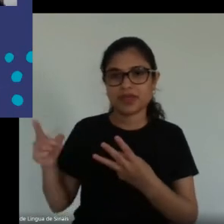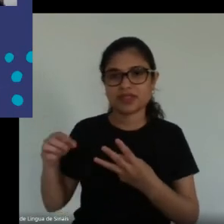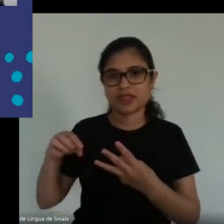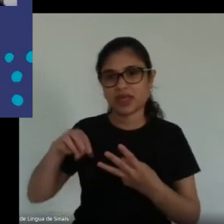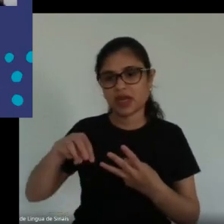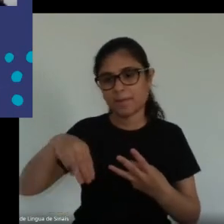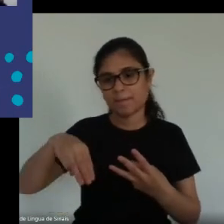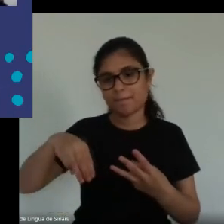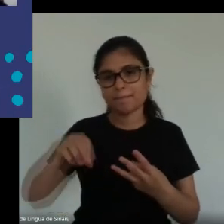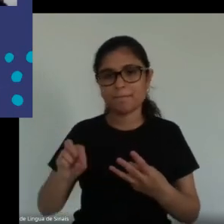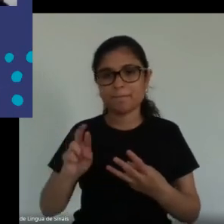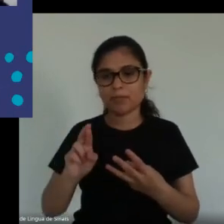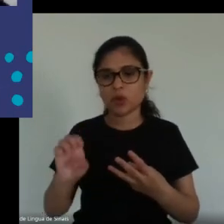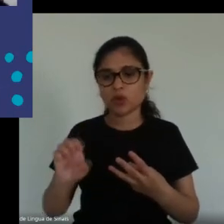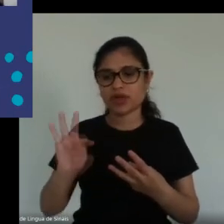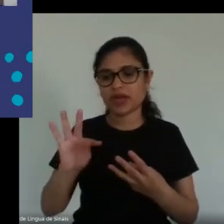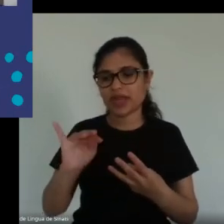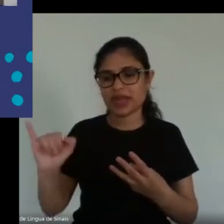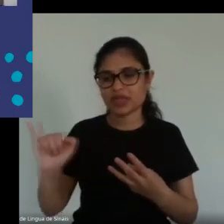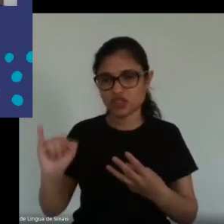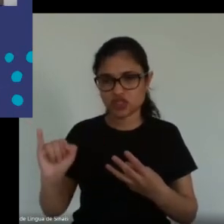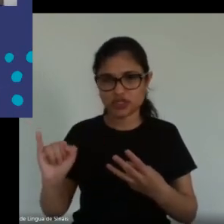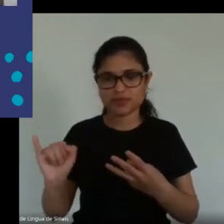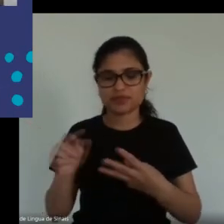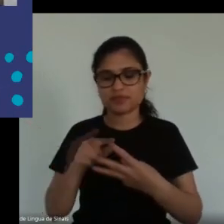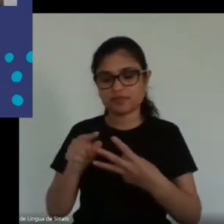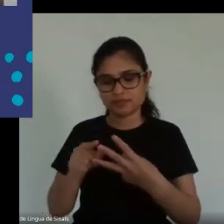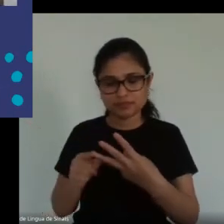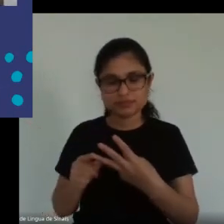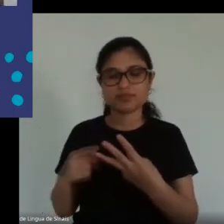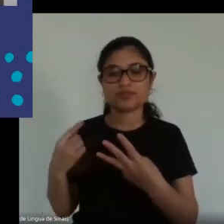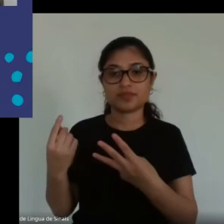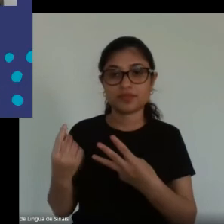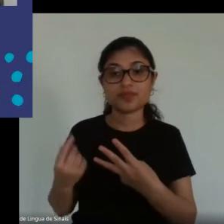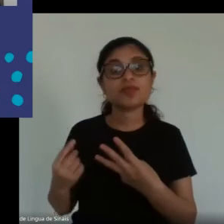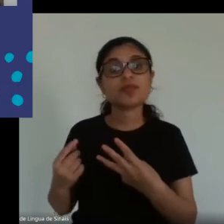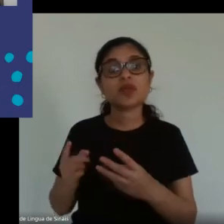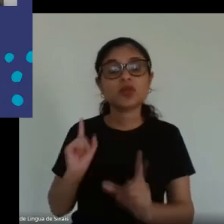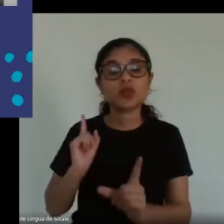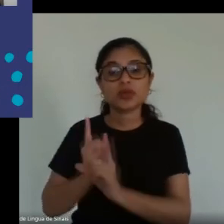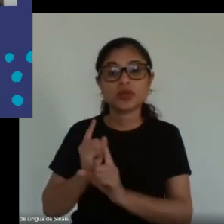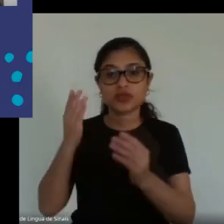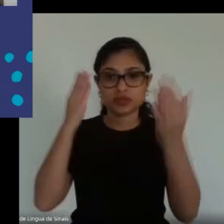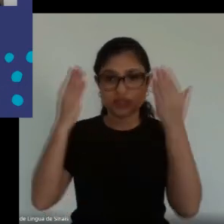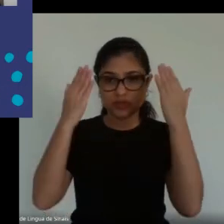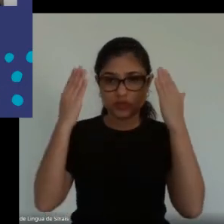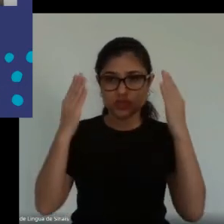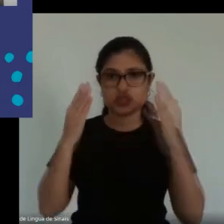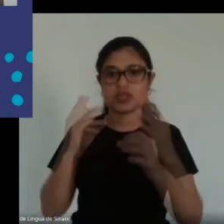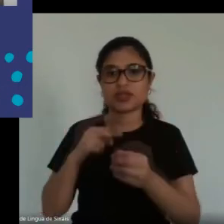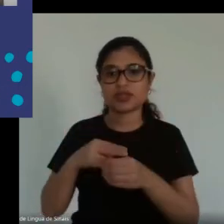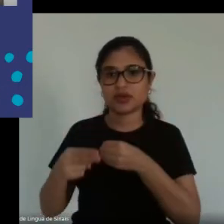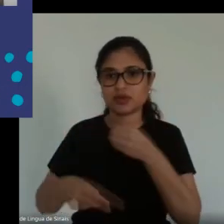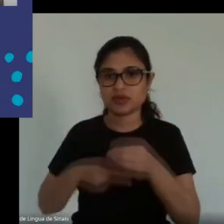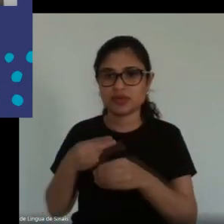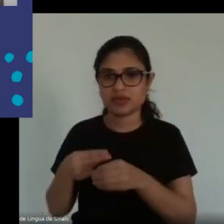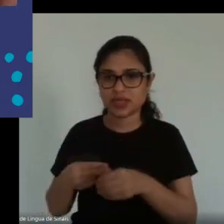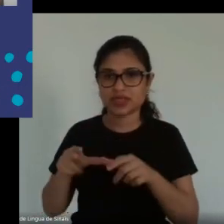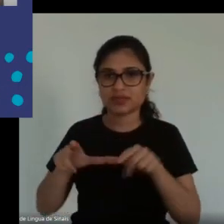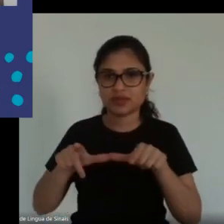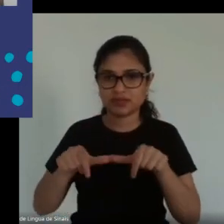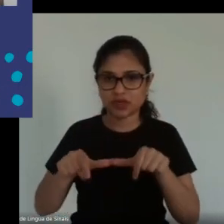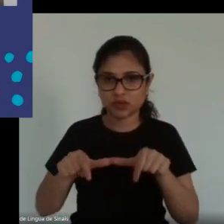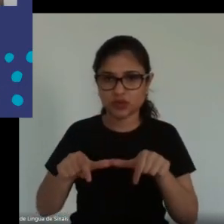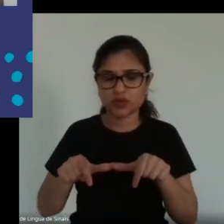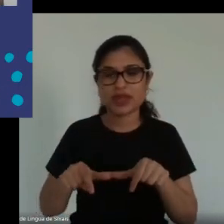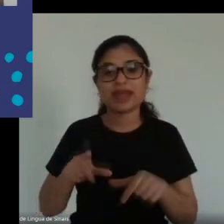Vladimir Safato e o Dante Moretti, no encontro de psicologia da Unesp, daqui de Bauru. Então, vai ser uma